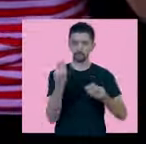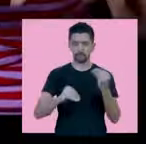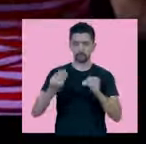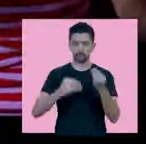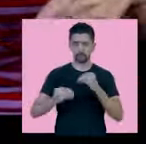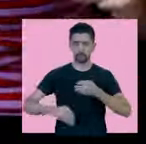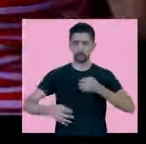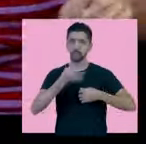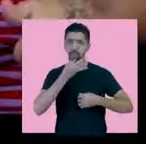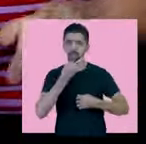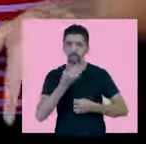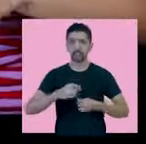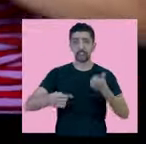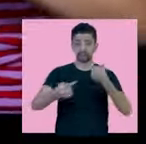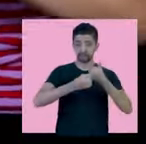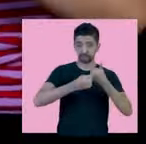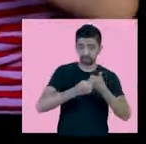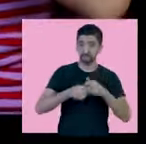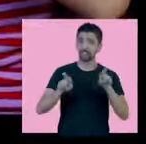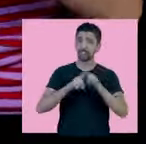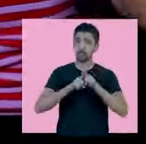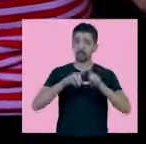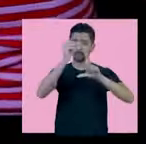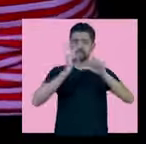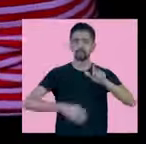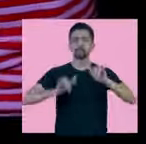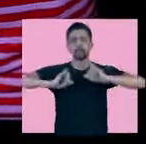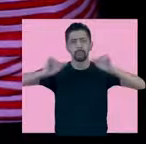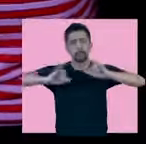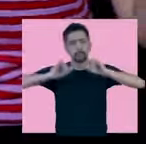sugestões, deixa aqui nos comentários, dá seu like, manda para o maior